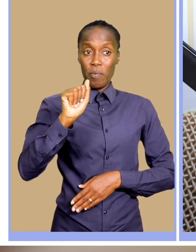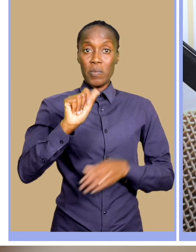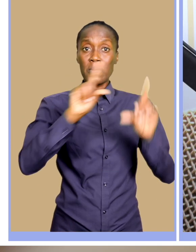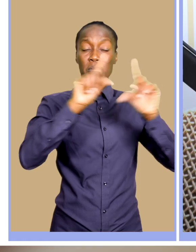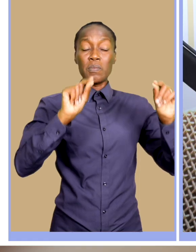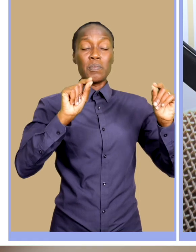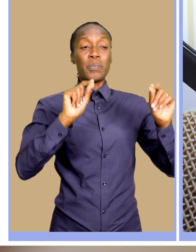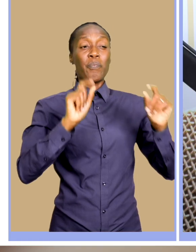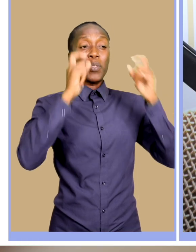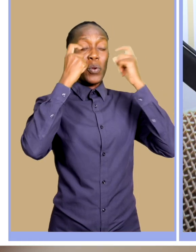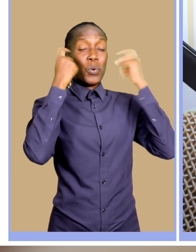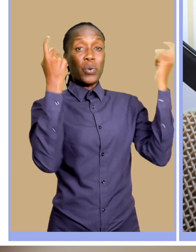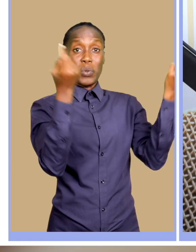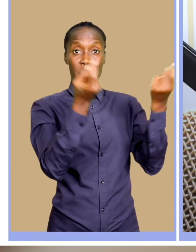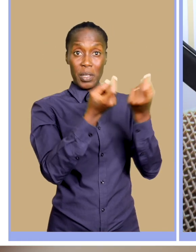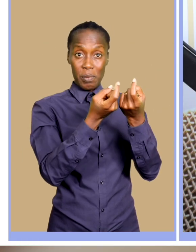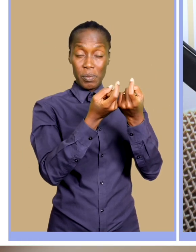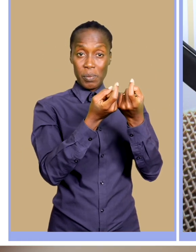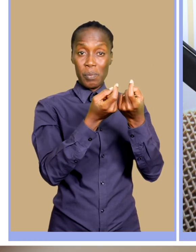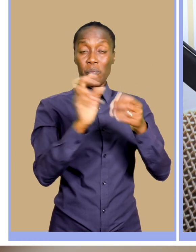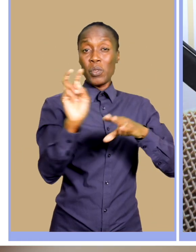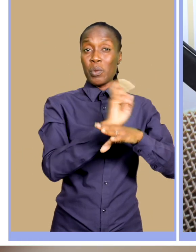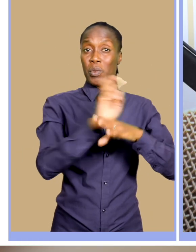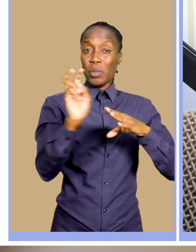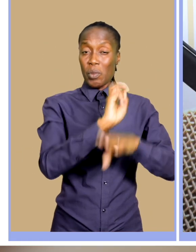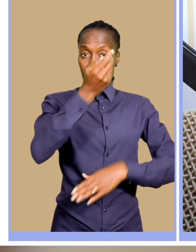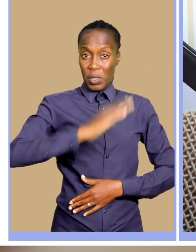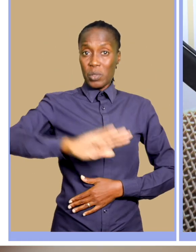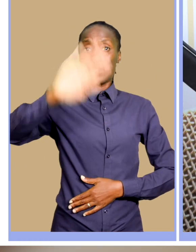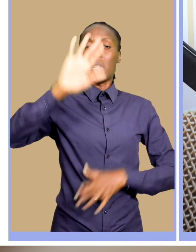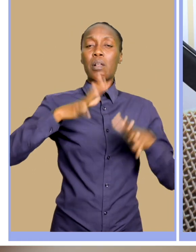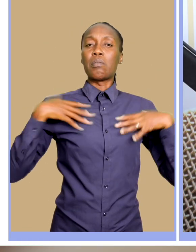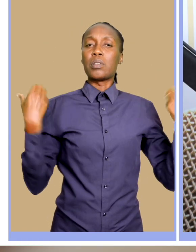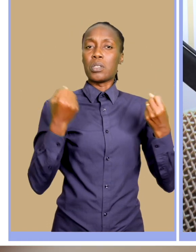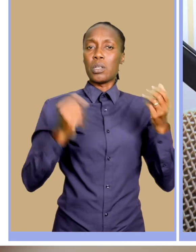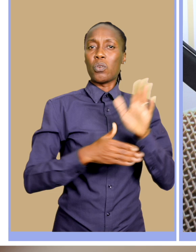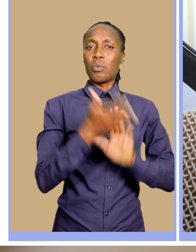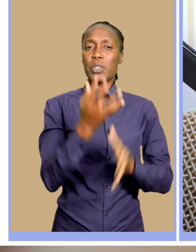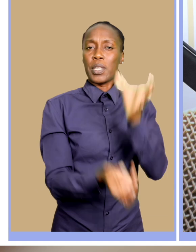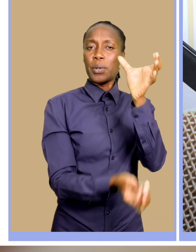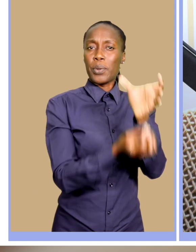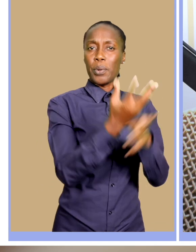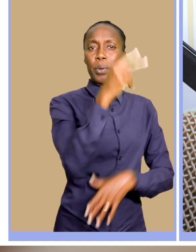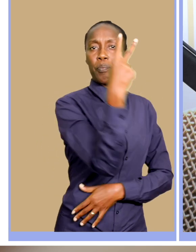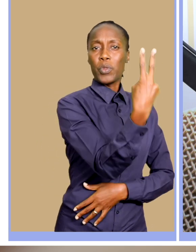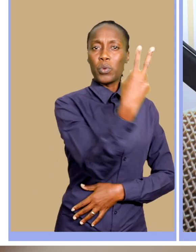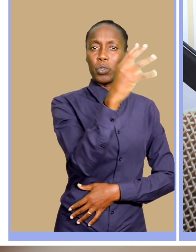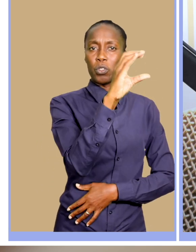Nós temos um observatório criado desde 2015 pelo setor da saúde, pelo Ministério da Saúde,